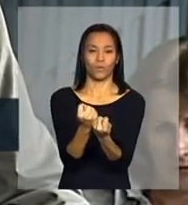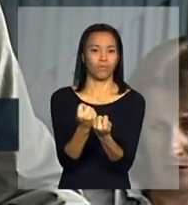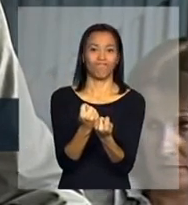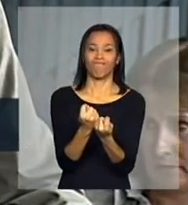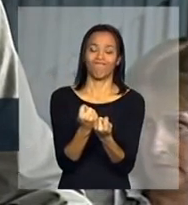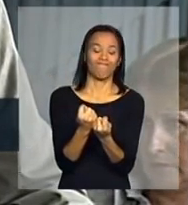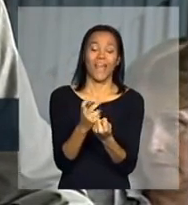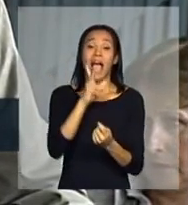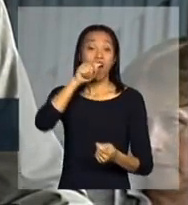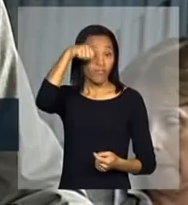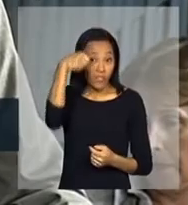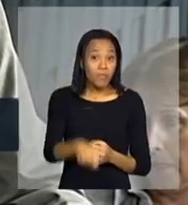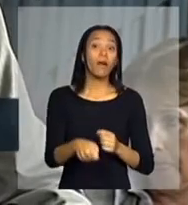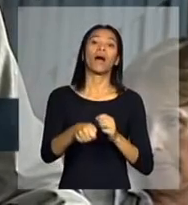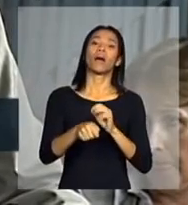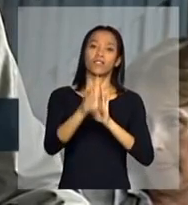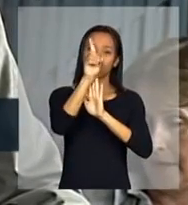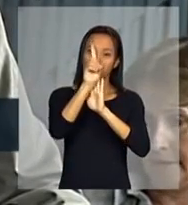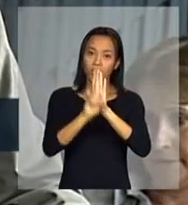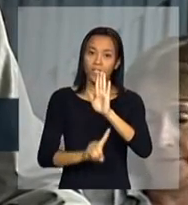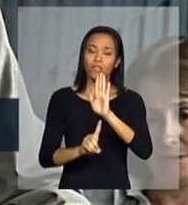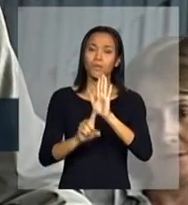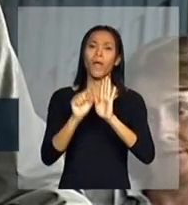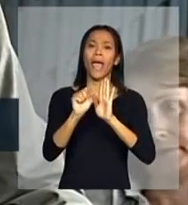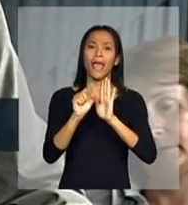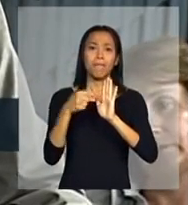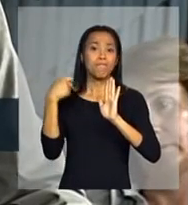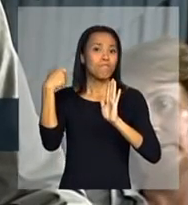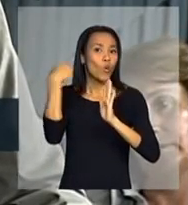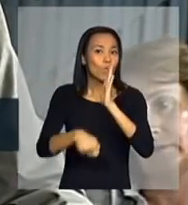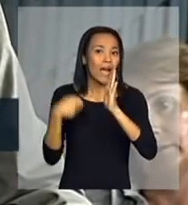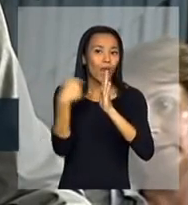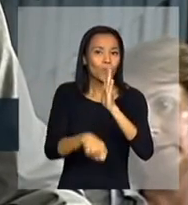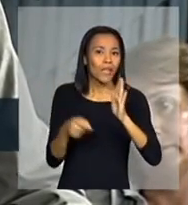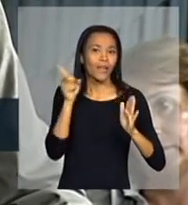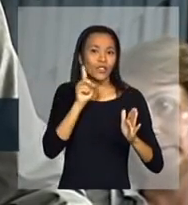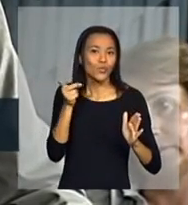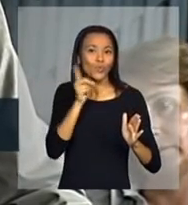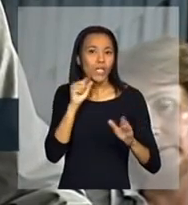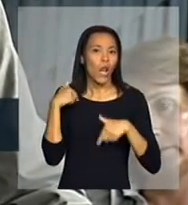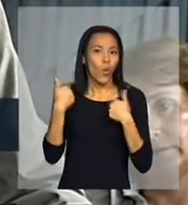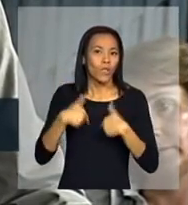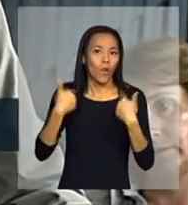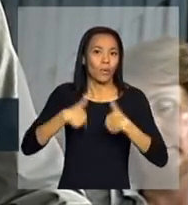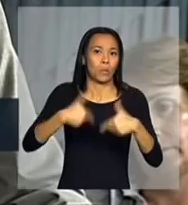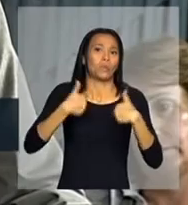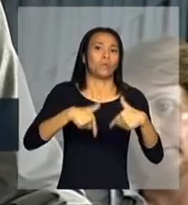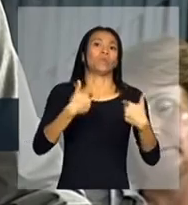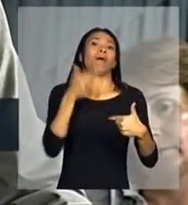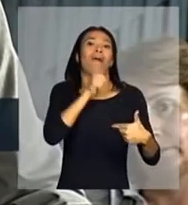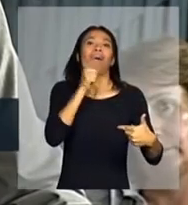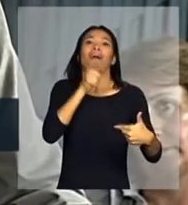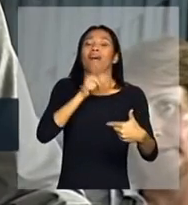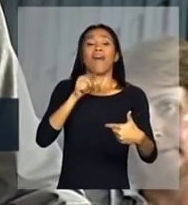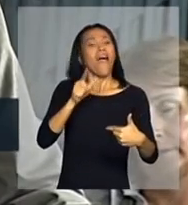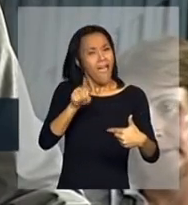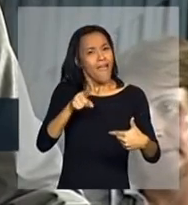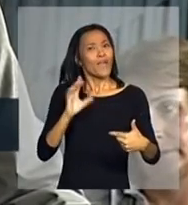Afirmar direitos significa ter de lutar por eles permanentemente. E é o que acontece desde a Constituição